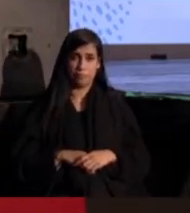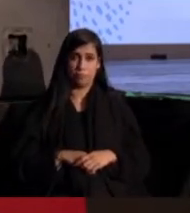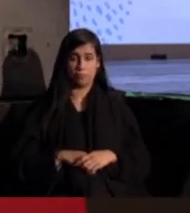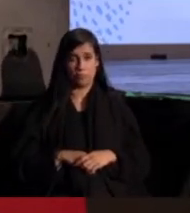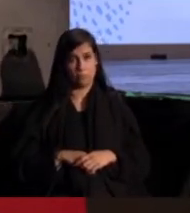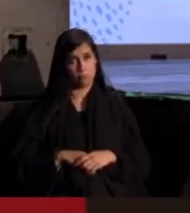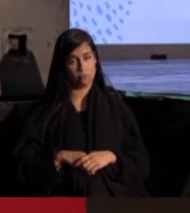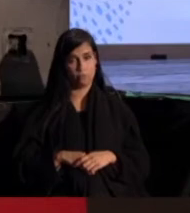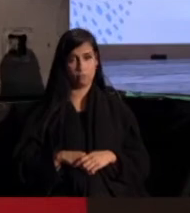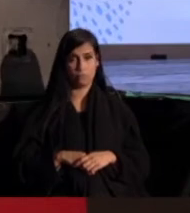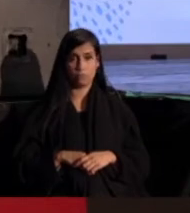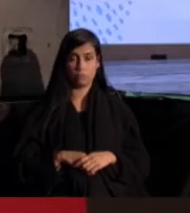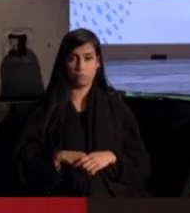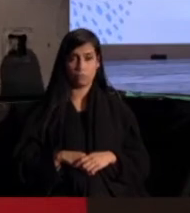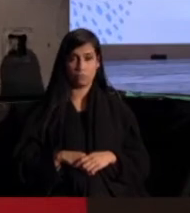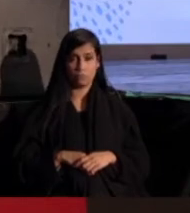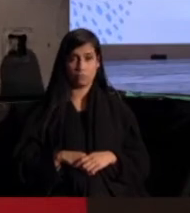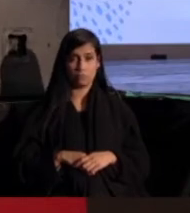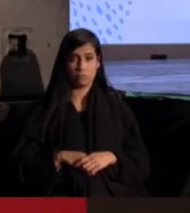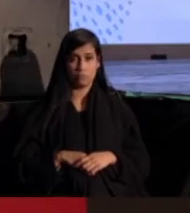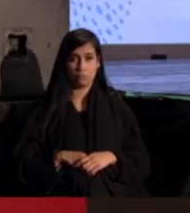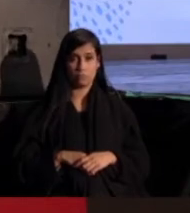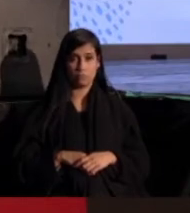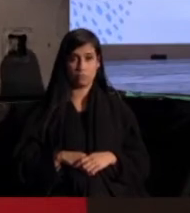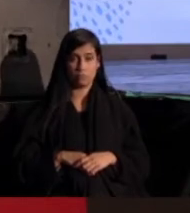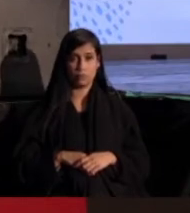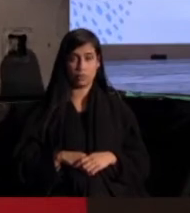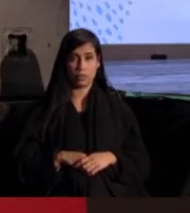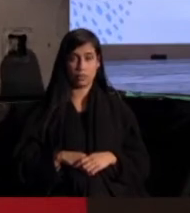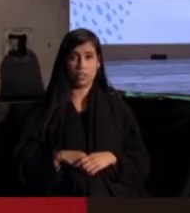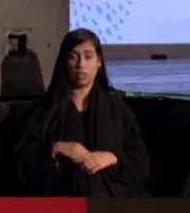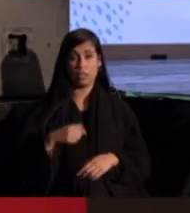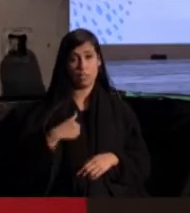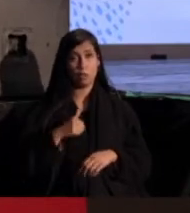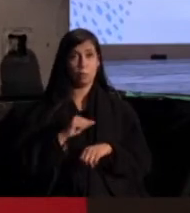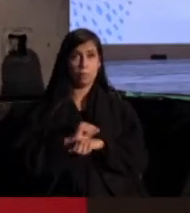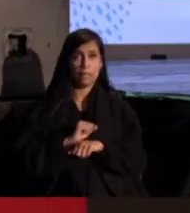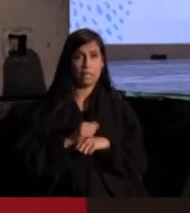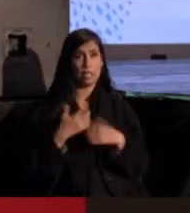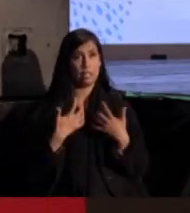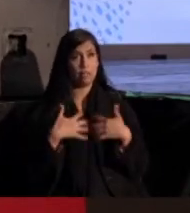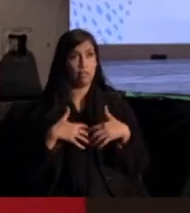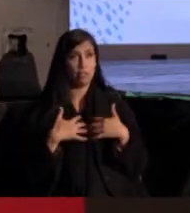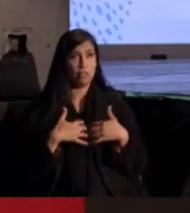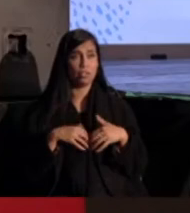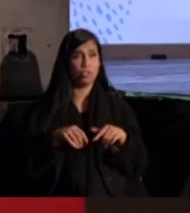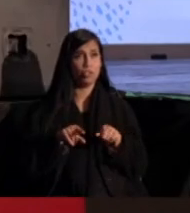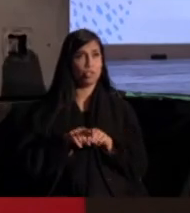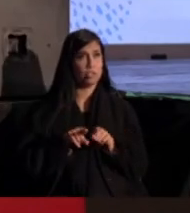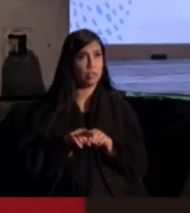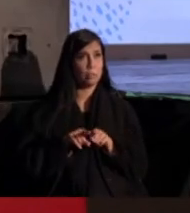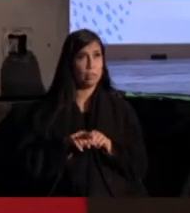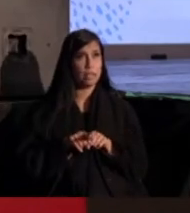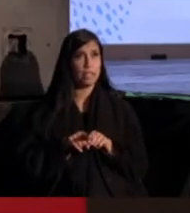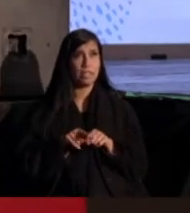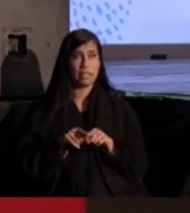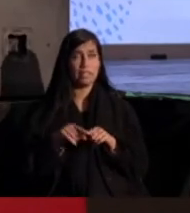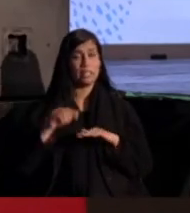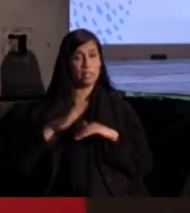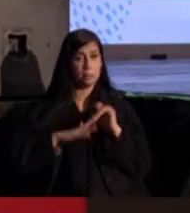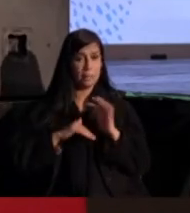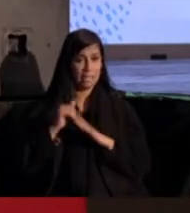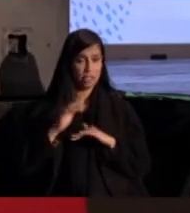indo para pensar algumas das funções bucais, né? que a gente desenvolveu nos últimos anos,